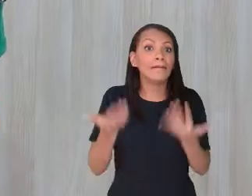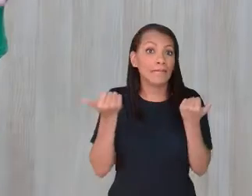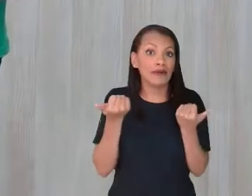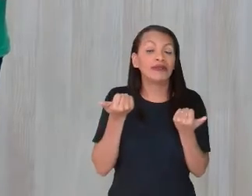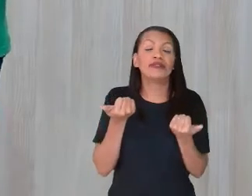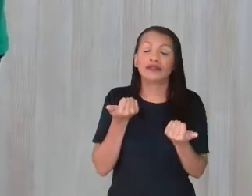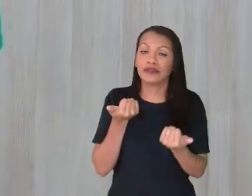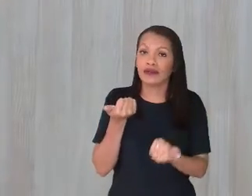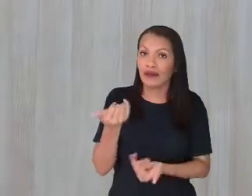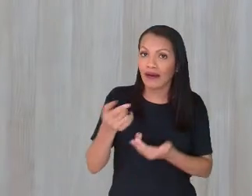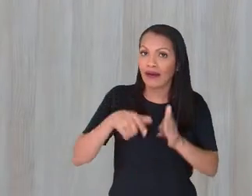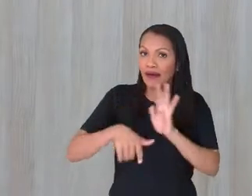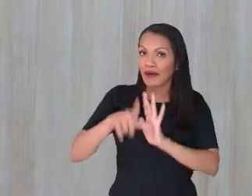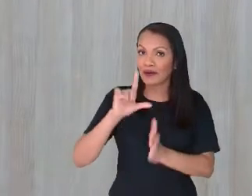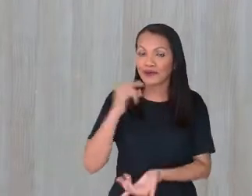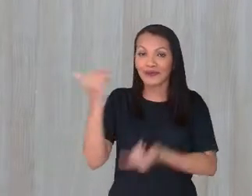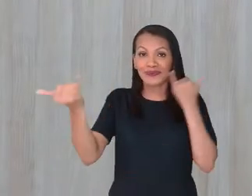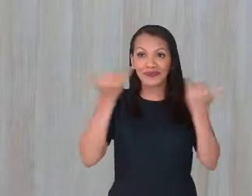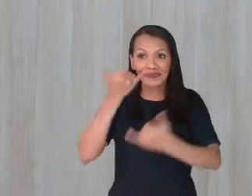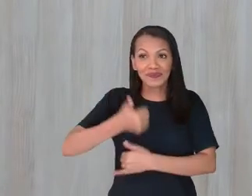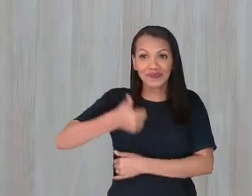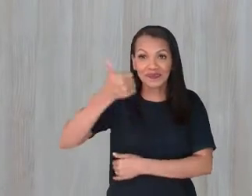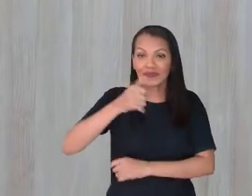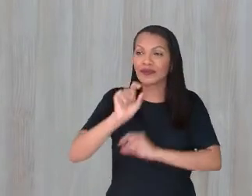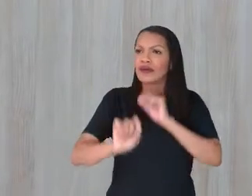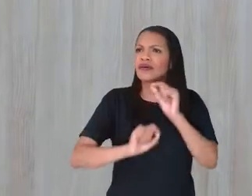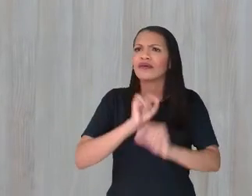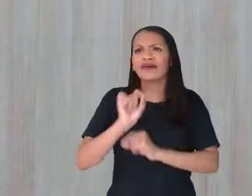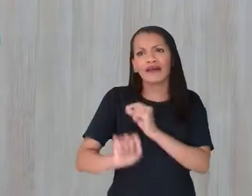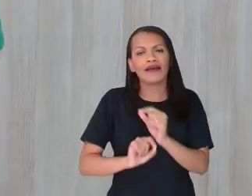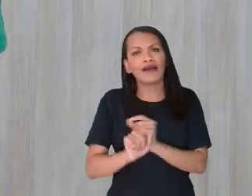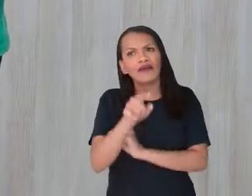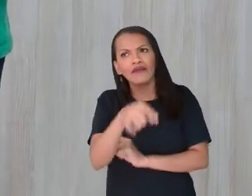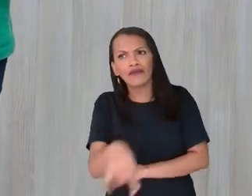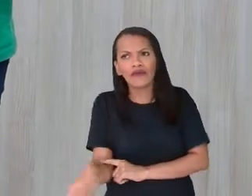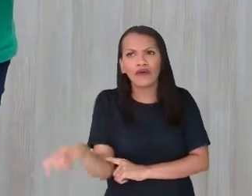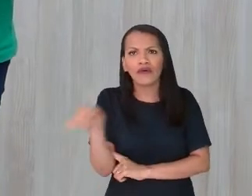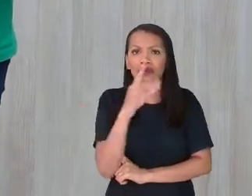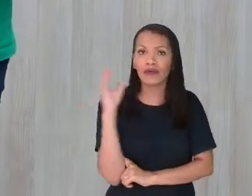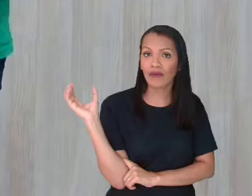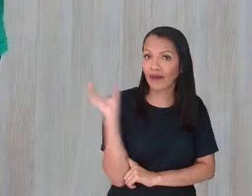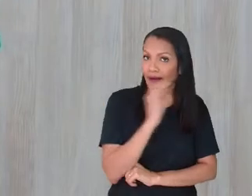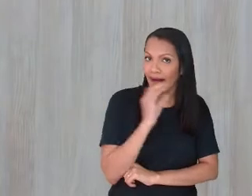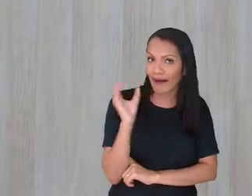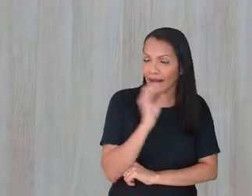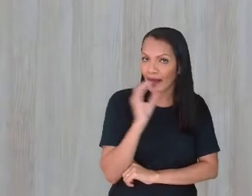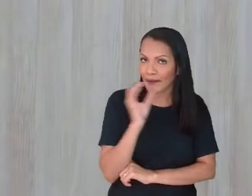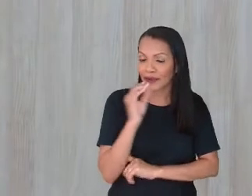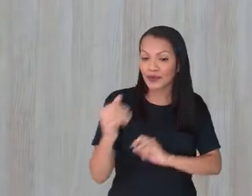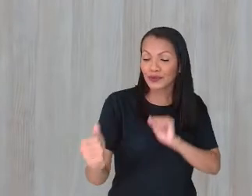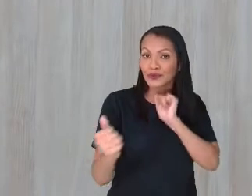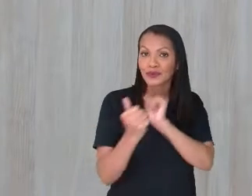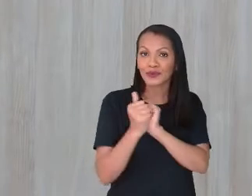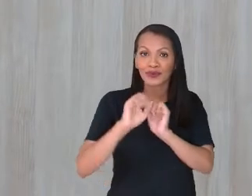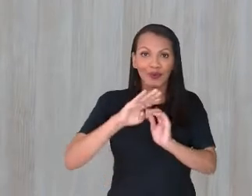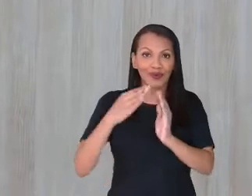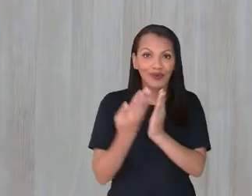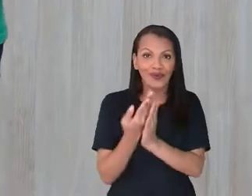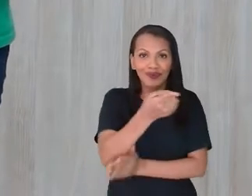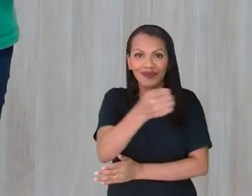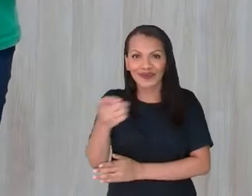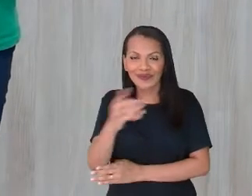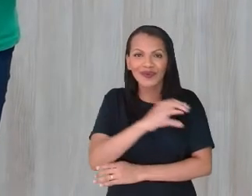avisos. Lembrando que o primeiro aviso é a questão pessoal, de vocês rapidinho aí, junto à escola de vocês,